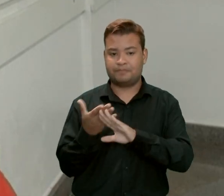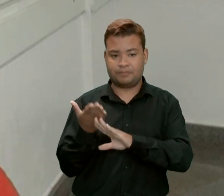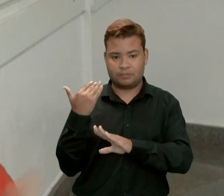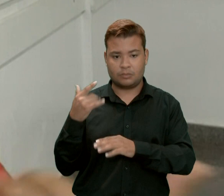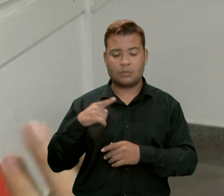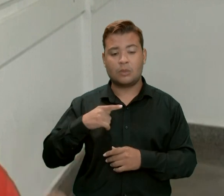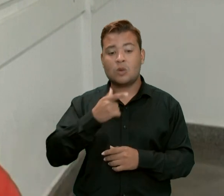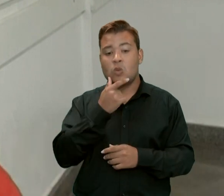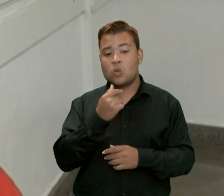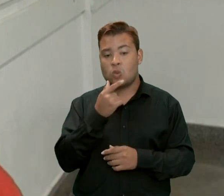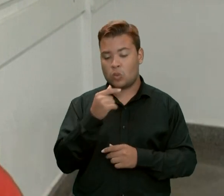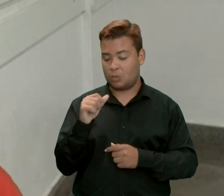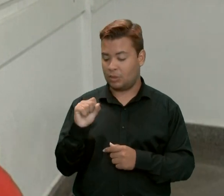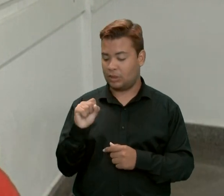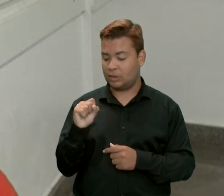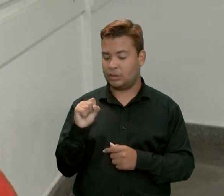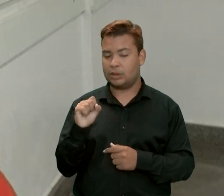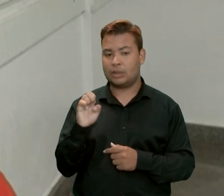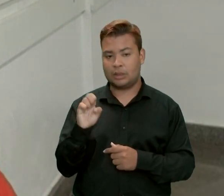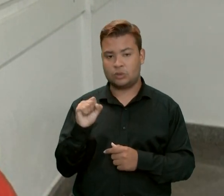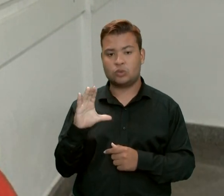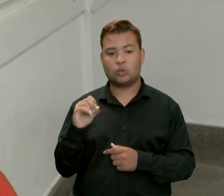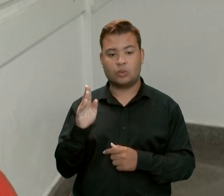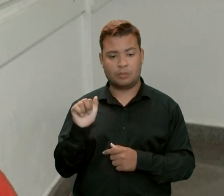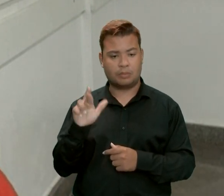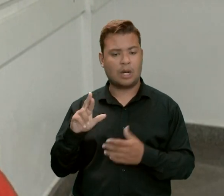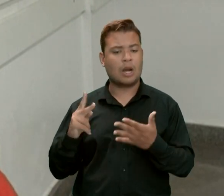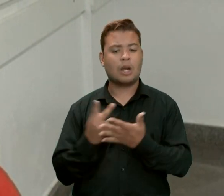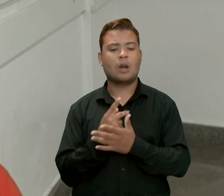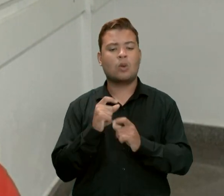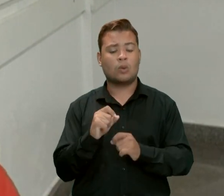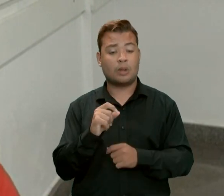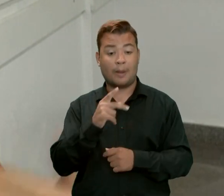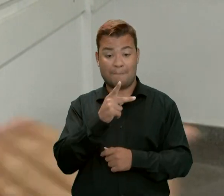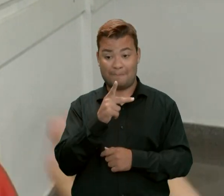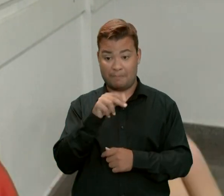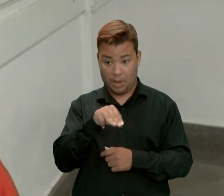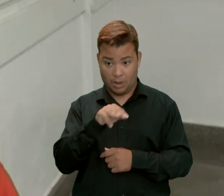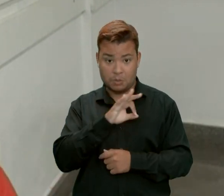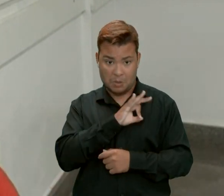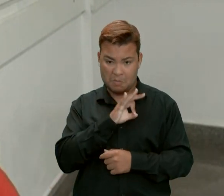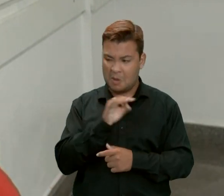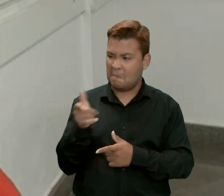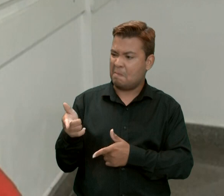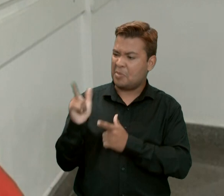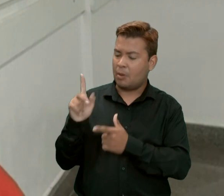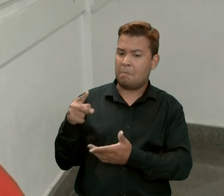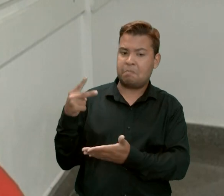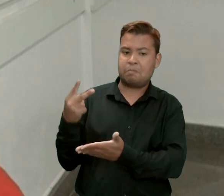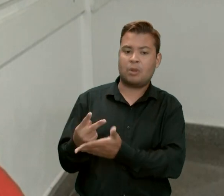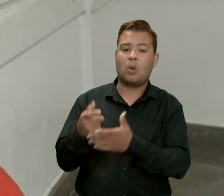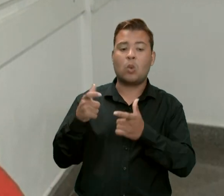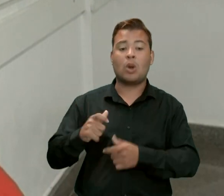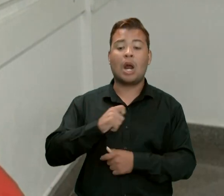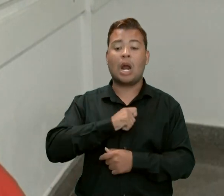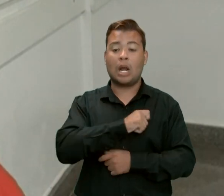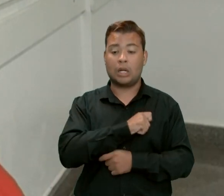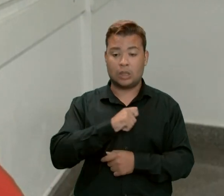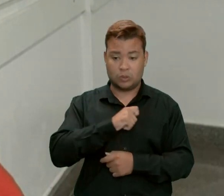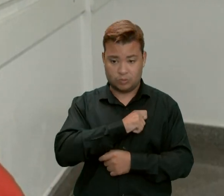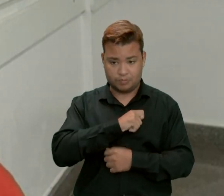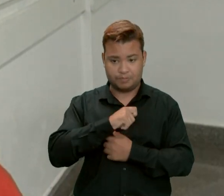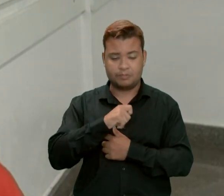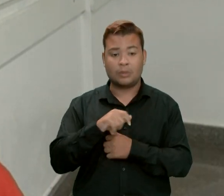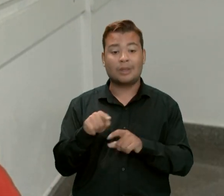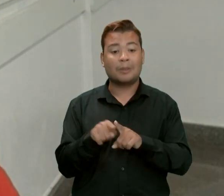Fábio Escobar foi assassinado por policiais militares em Anápolis, e em torno desse caso foram assassinadas 7